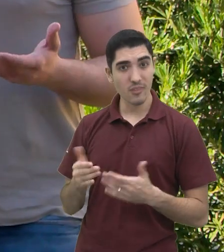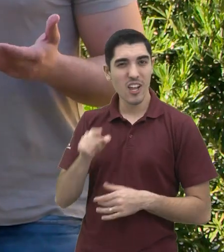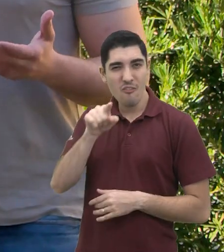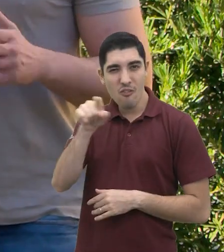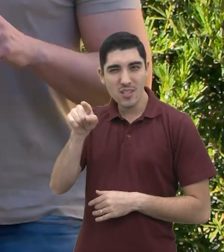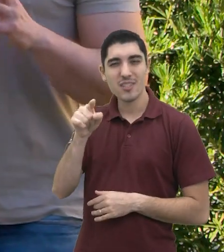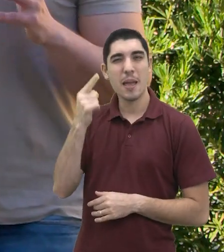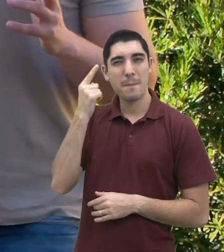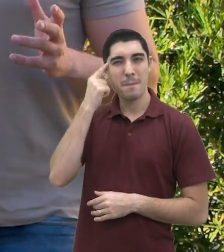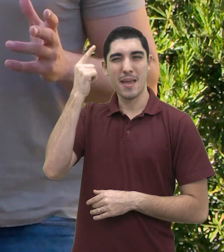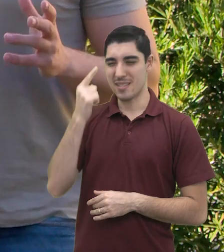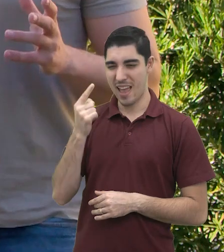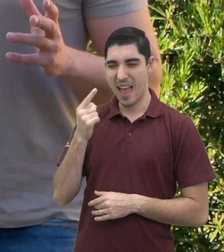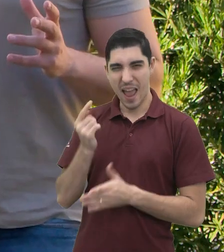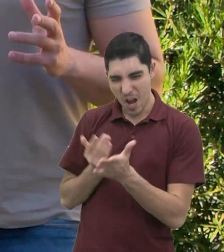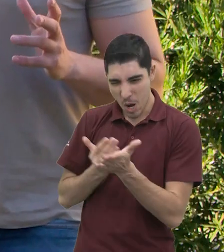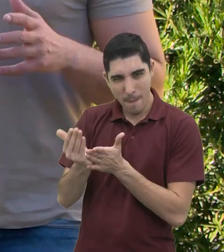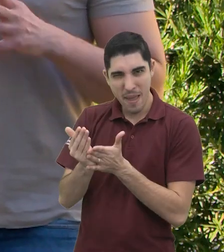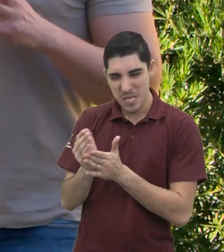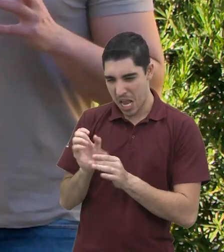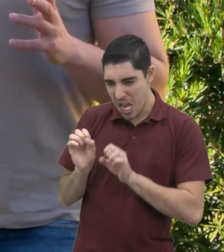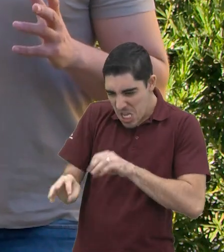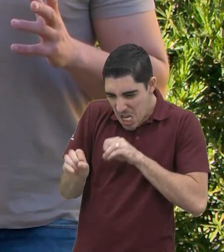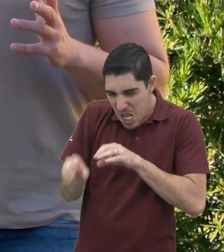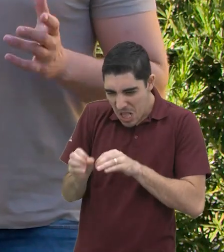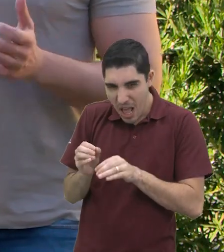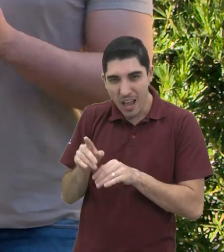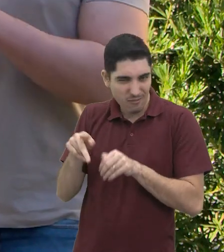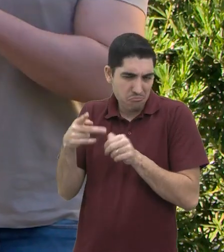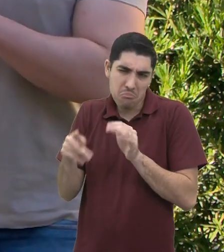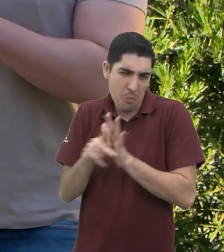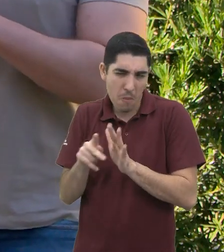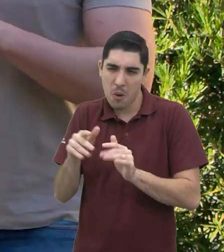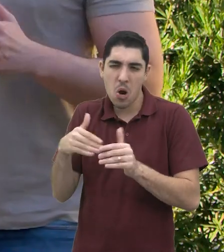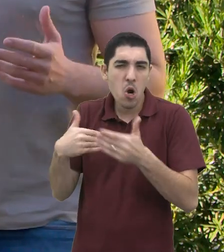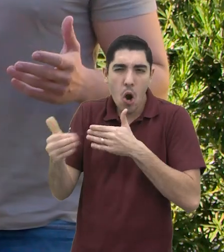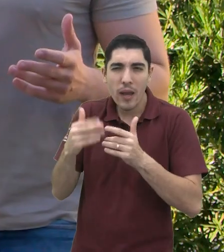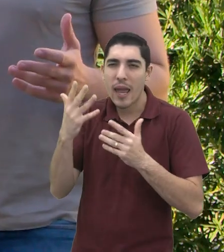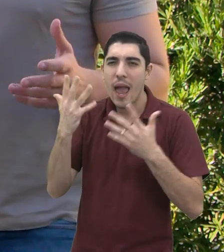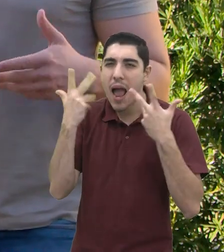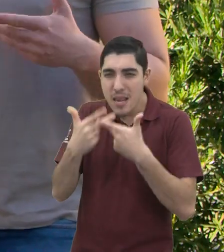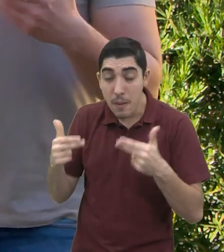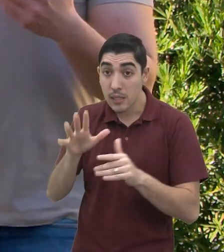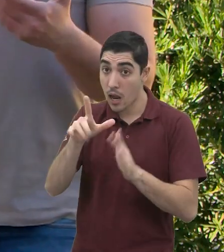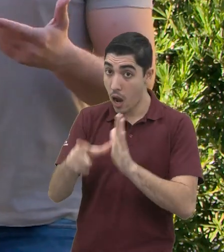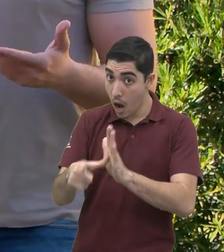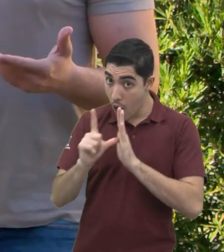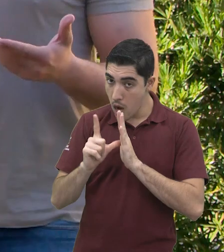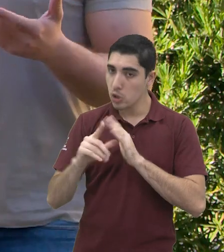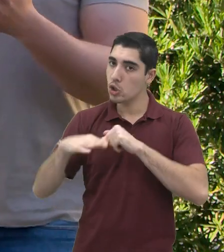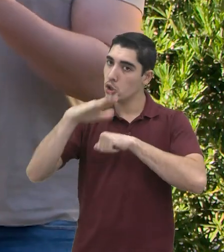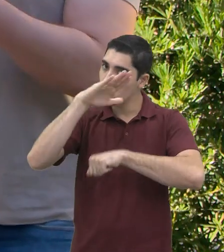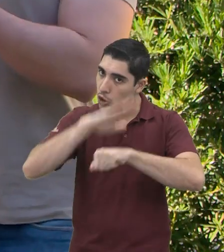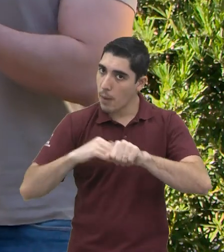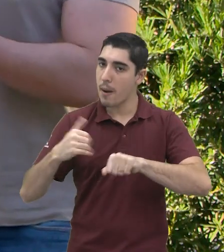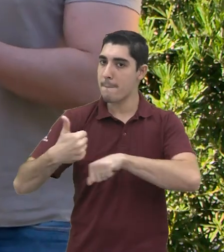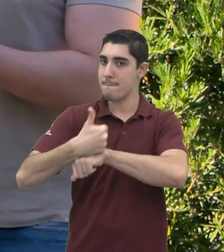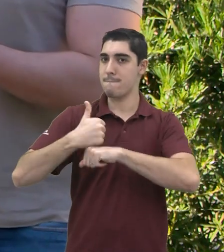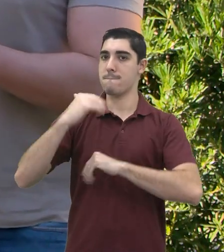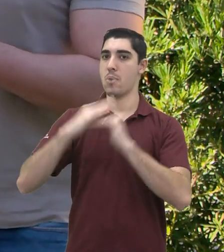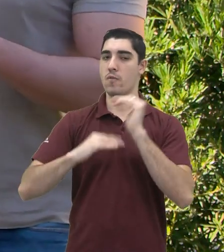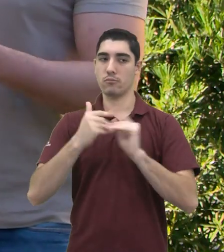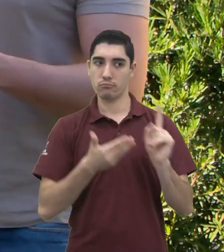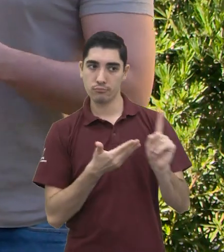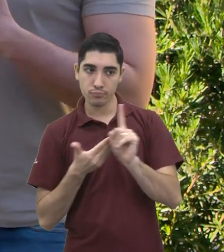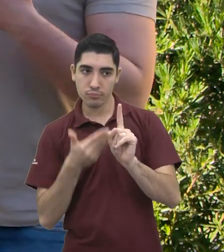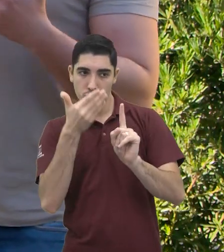Ou seja, antes de você sair aí ensinando um truque qualquer, seja para o seu roedor ou qualquer outro bichinho, consulte um especialista